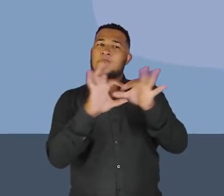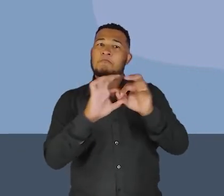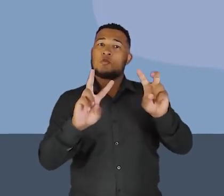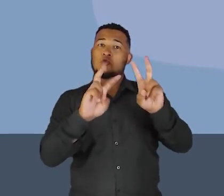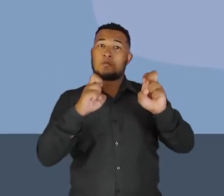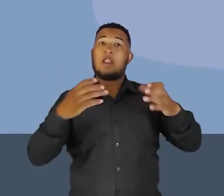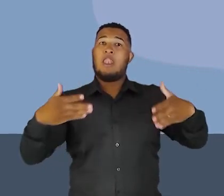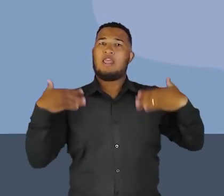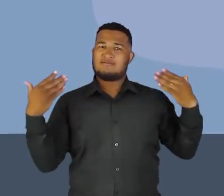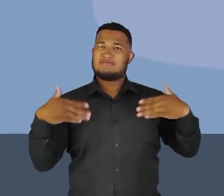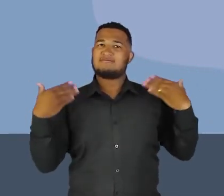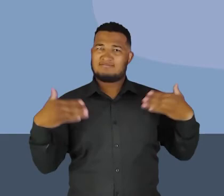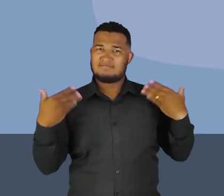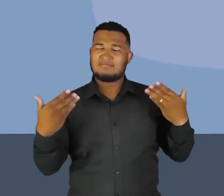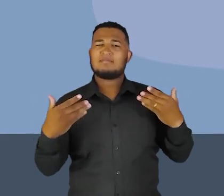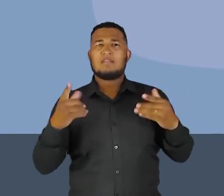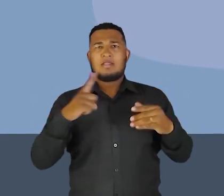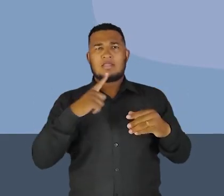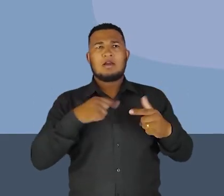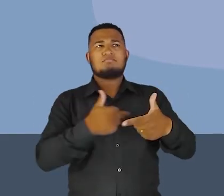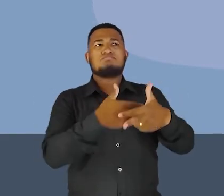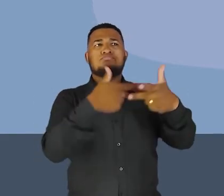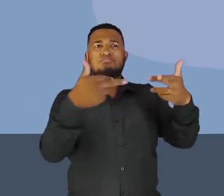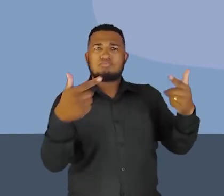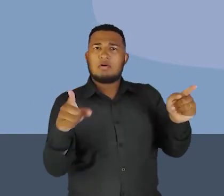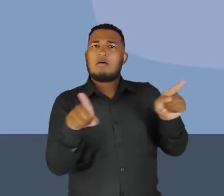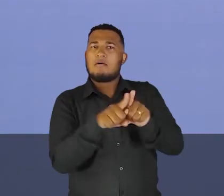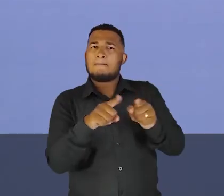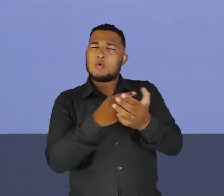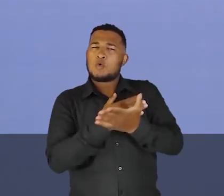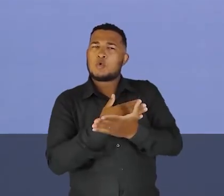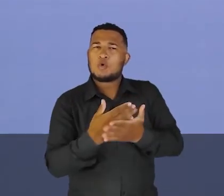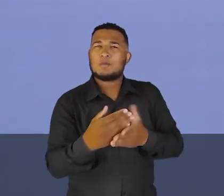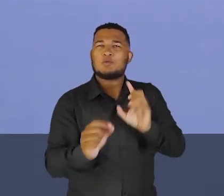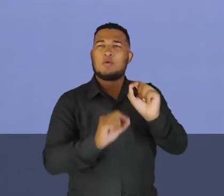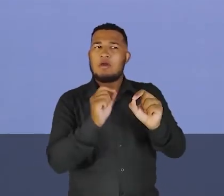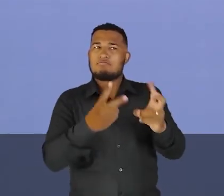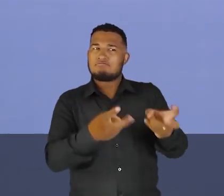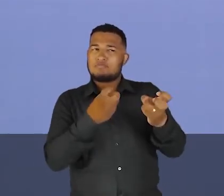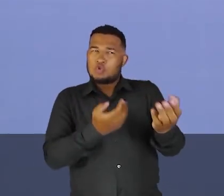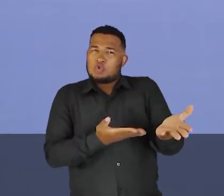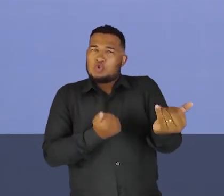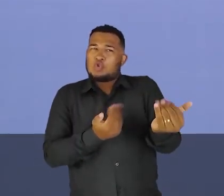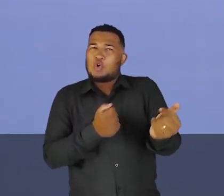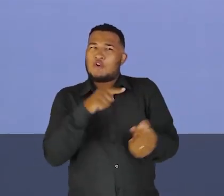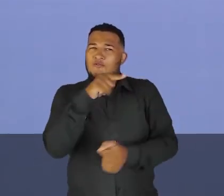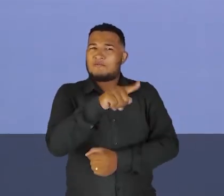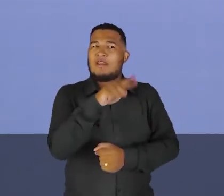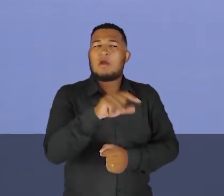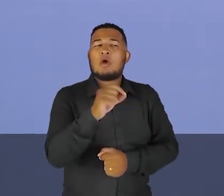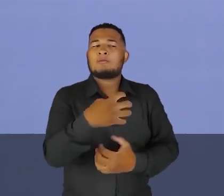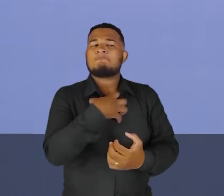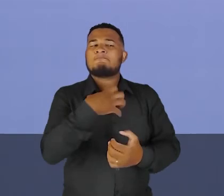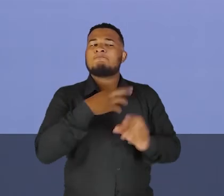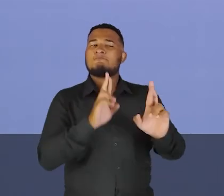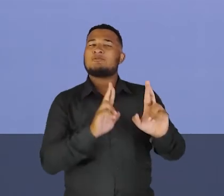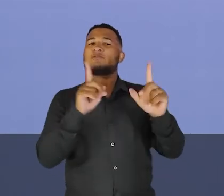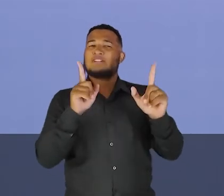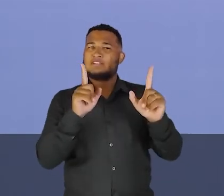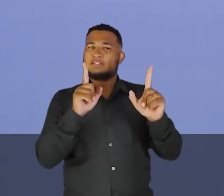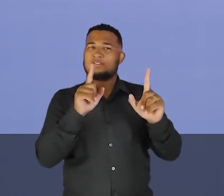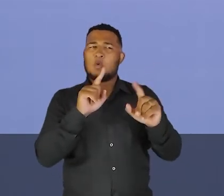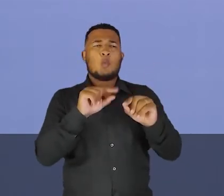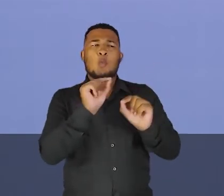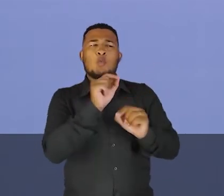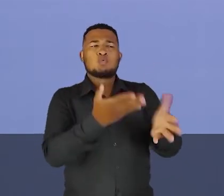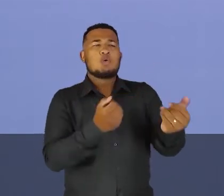tá? São indústrias, né, de entretenimento, elas começam, então, a observar o jovem de uma maneira diferenciada. Quais são as